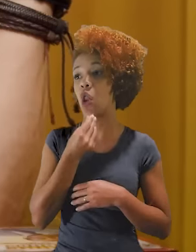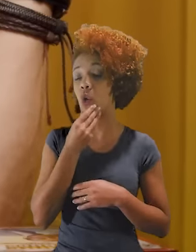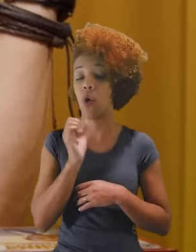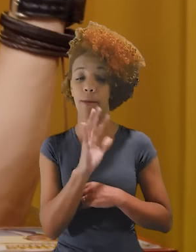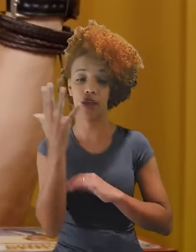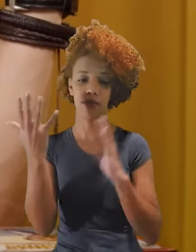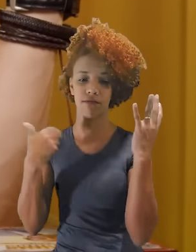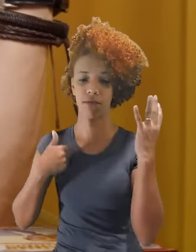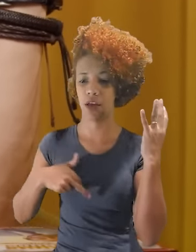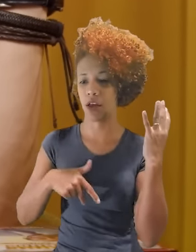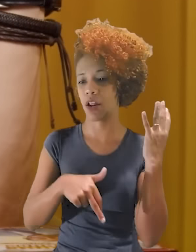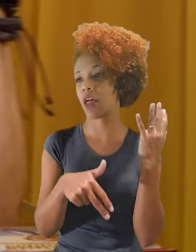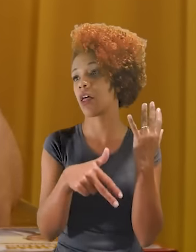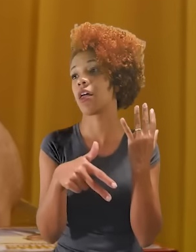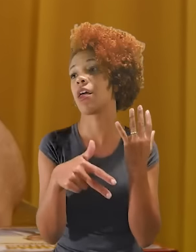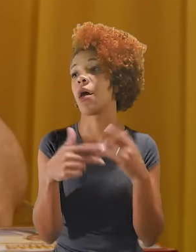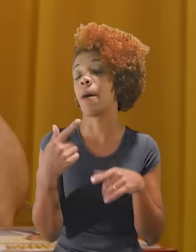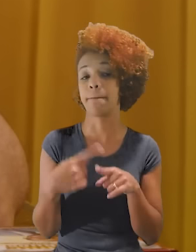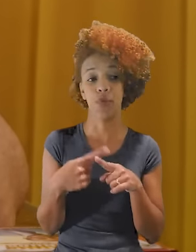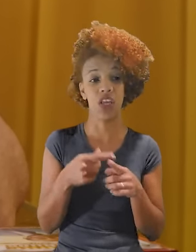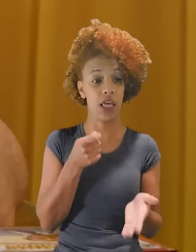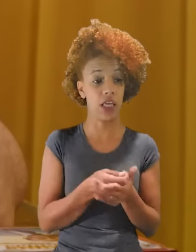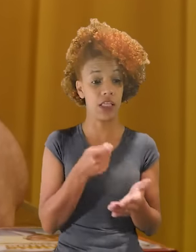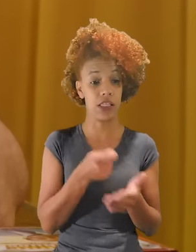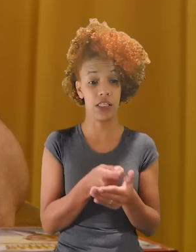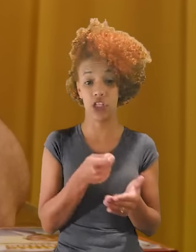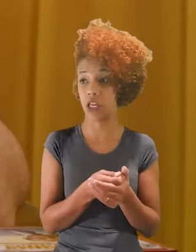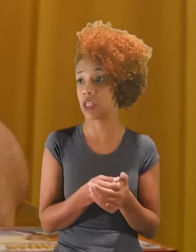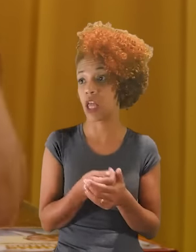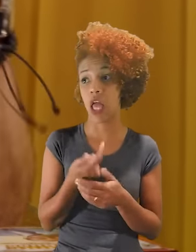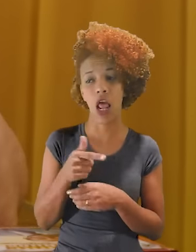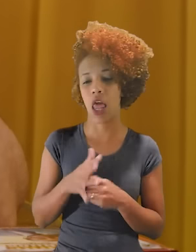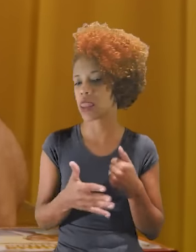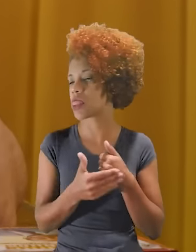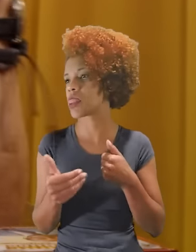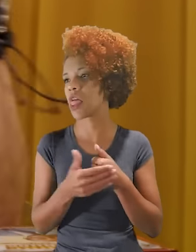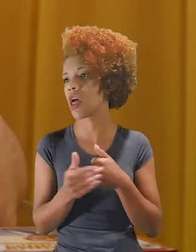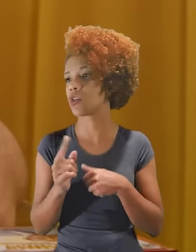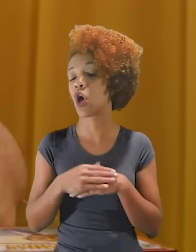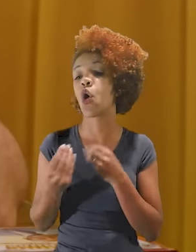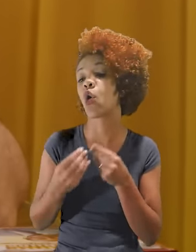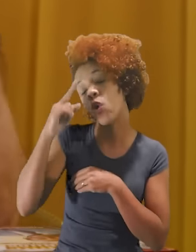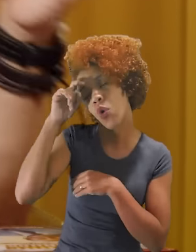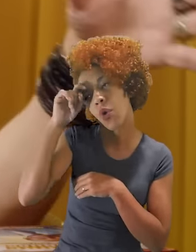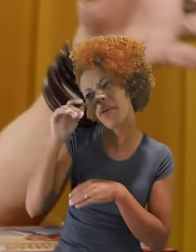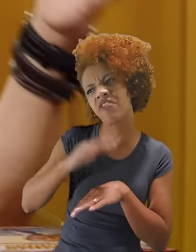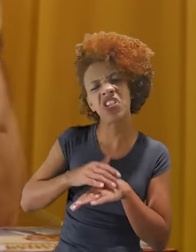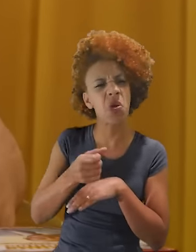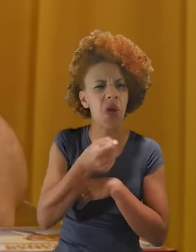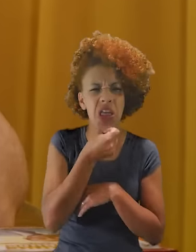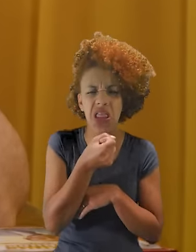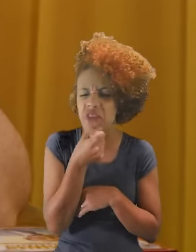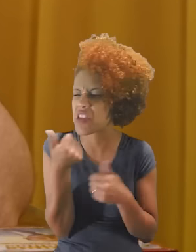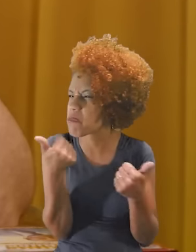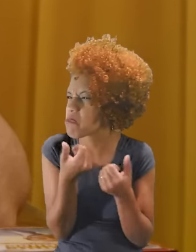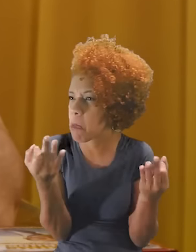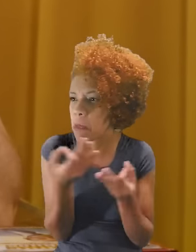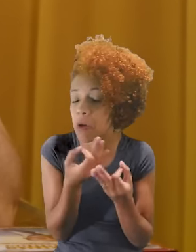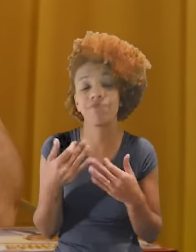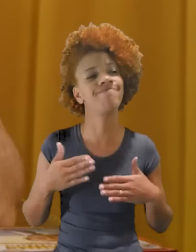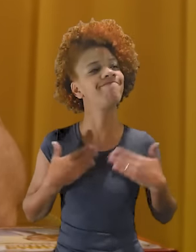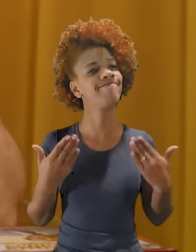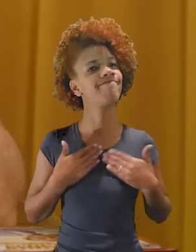na floresta. Porque, cara, ele chegava... Exigente pra caralho. Exigente era o seguinte, ele não te elogiava. Como é que ele elogia o Maurício? O Maurício fez uma puta entrevista legal pra